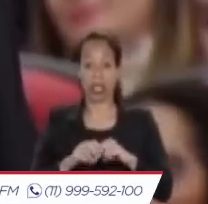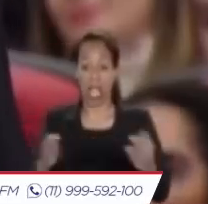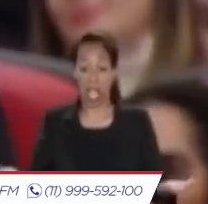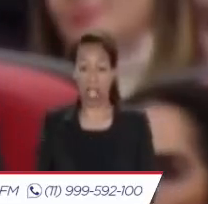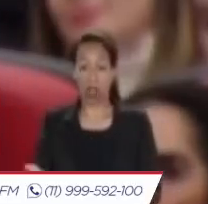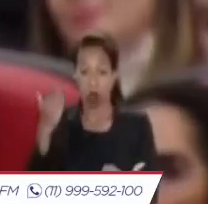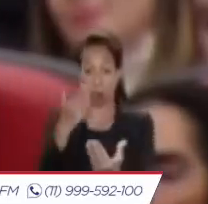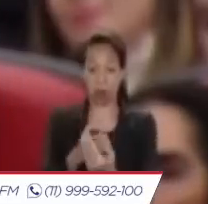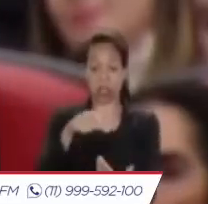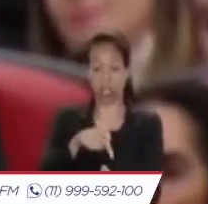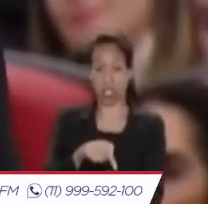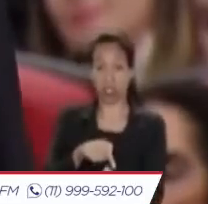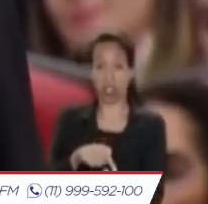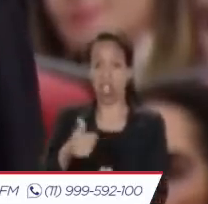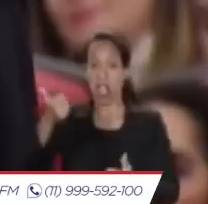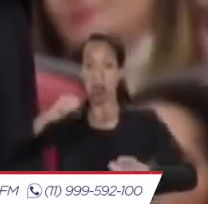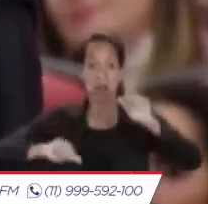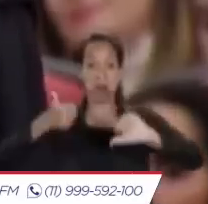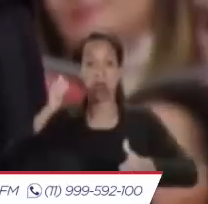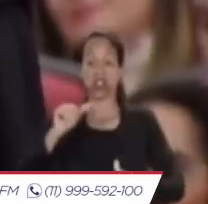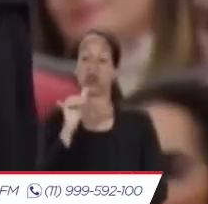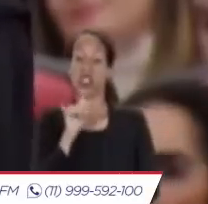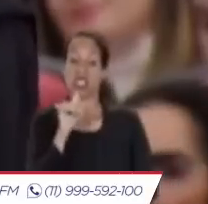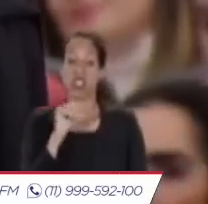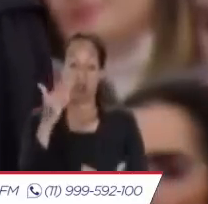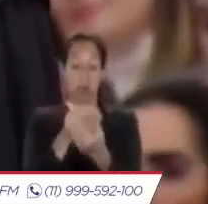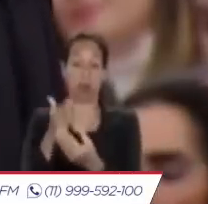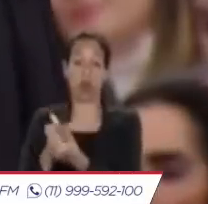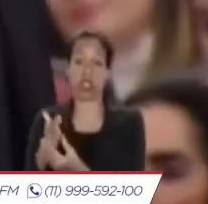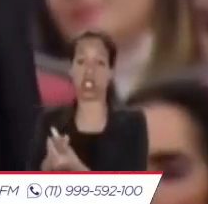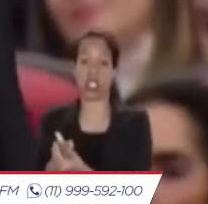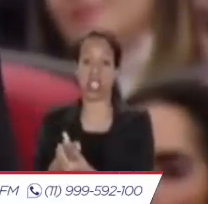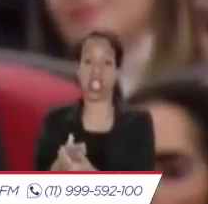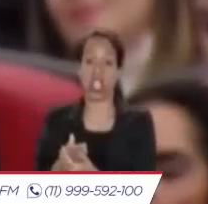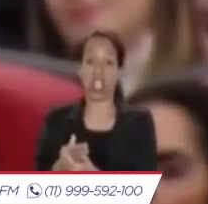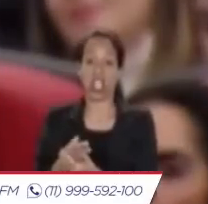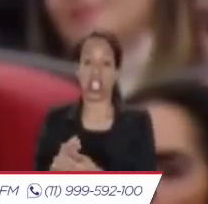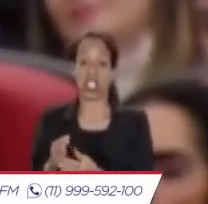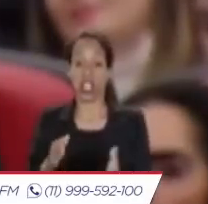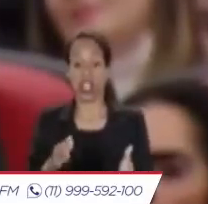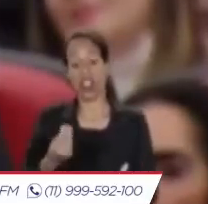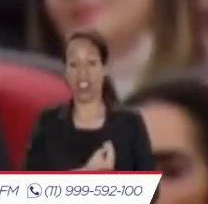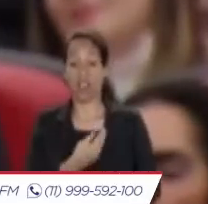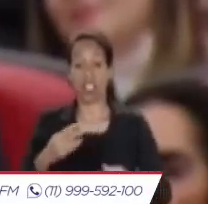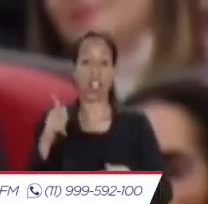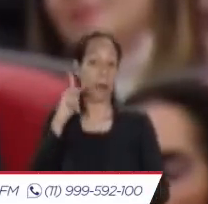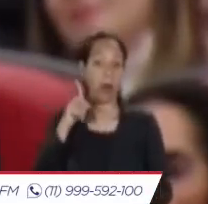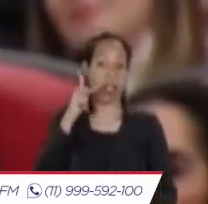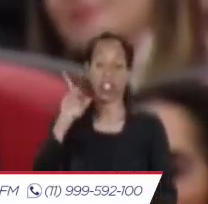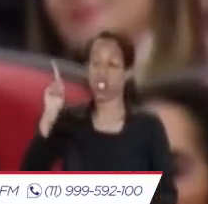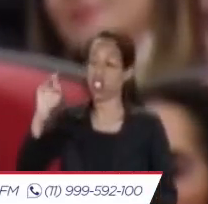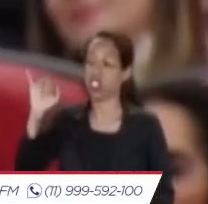nesse processo, a validade, por exemplo, de um processo de direita para a vida política da